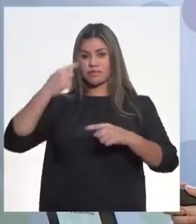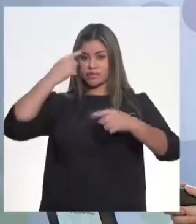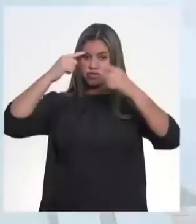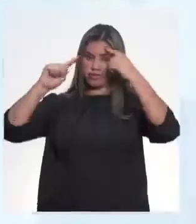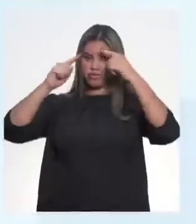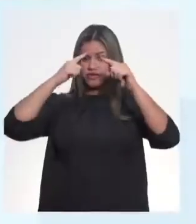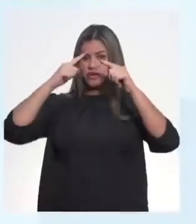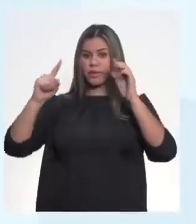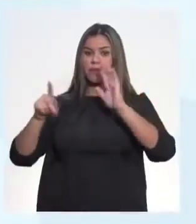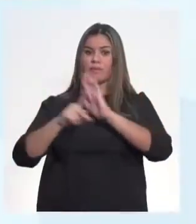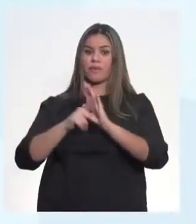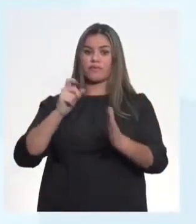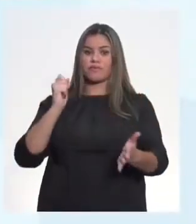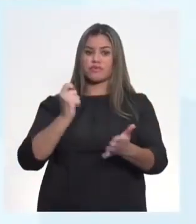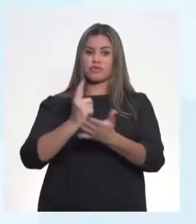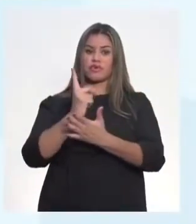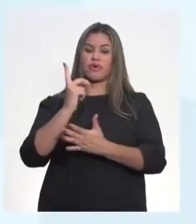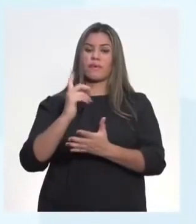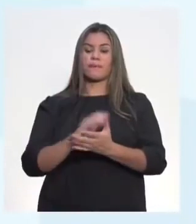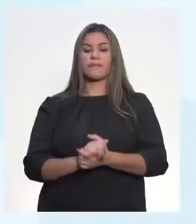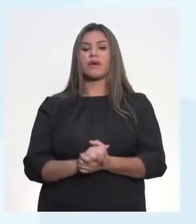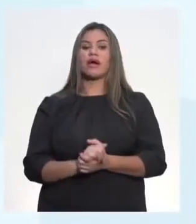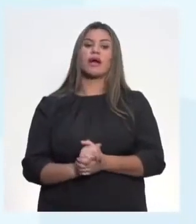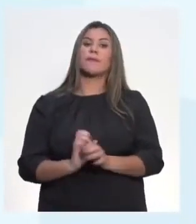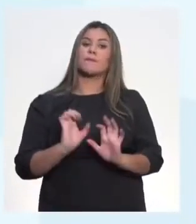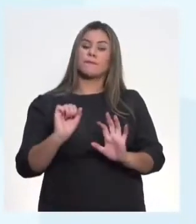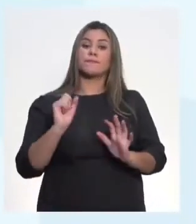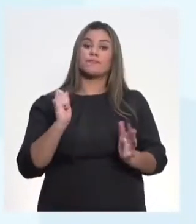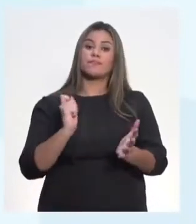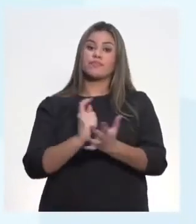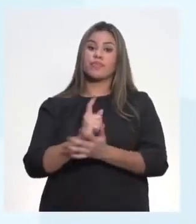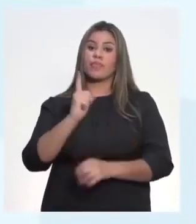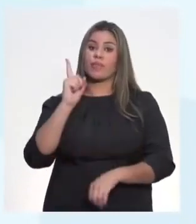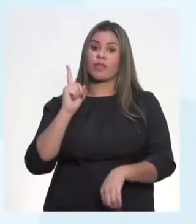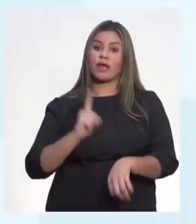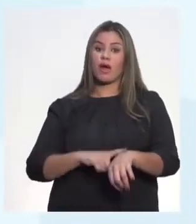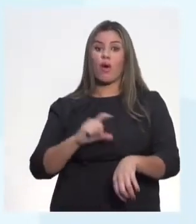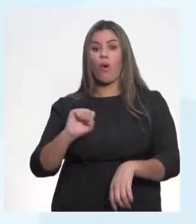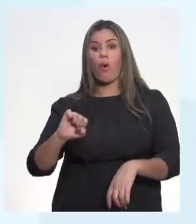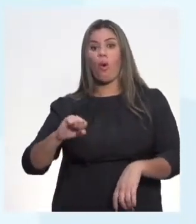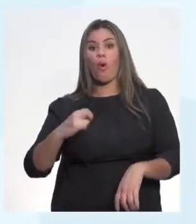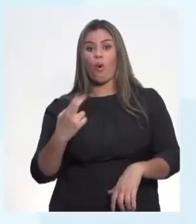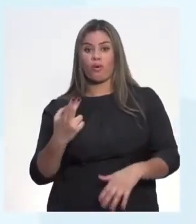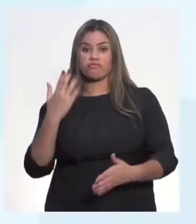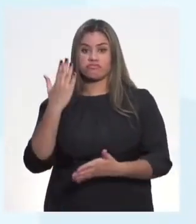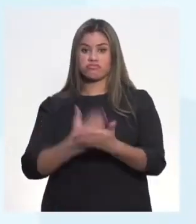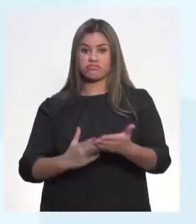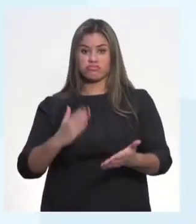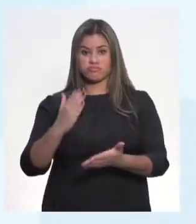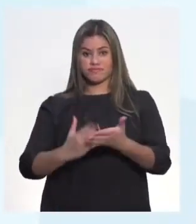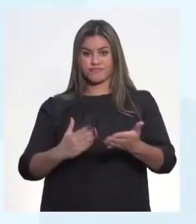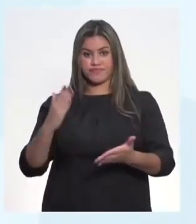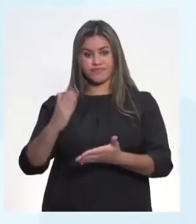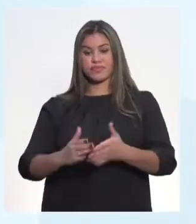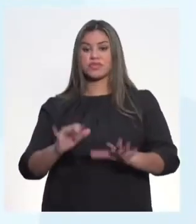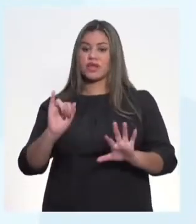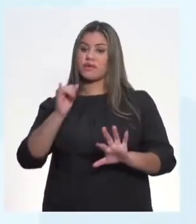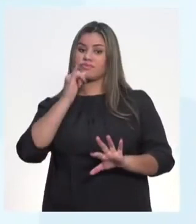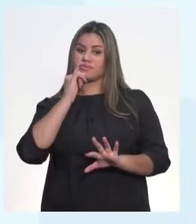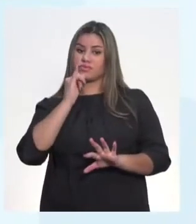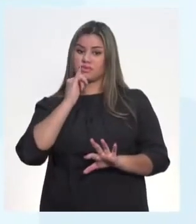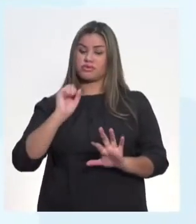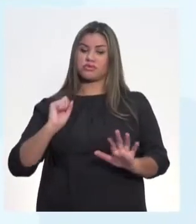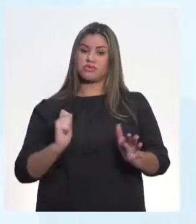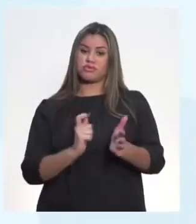compra. Então, eu vou comprar à vista ou a prazo? Eu quero comprar um celular com tela de